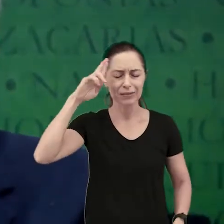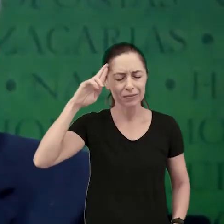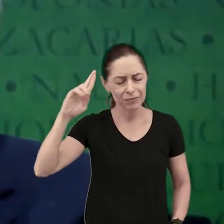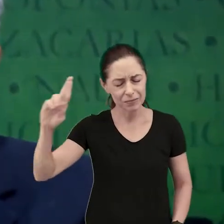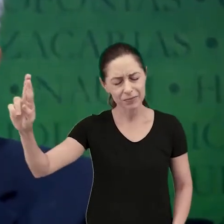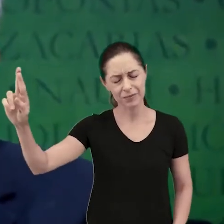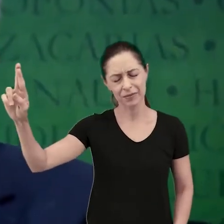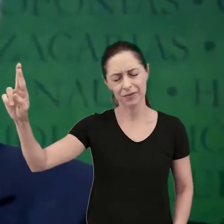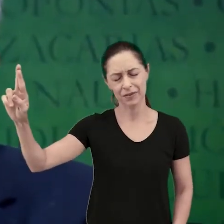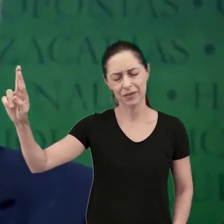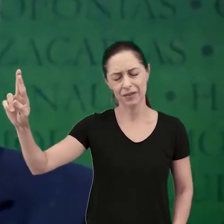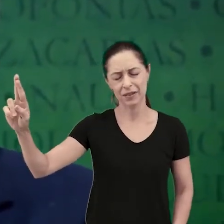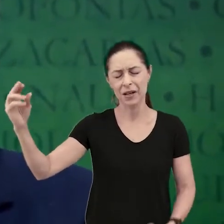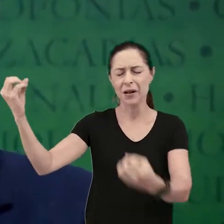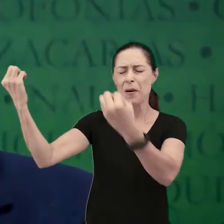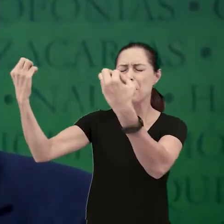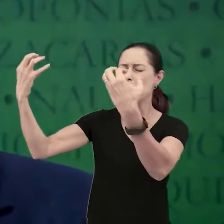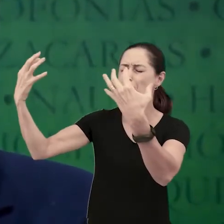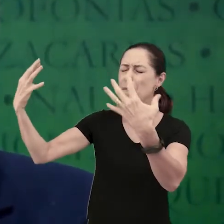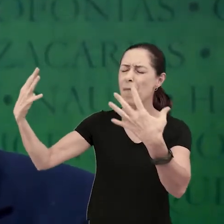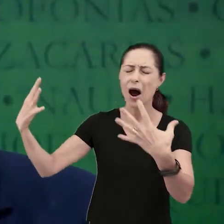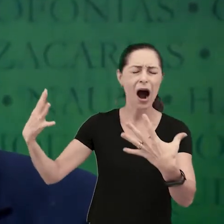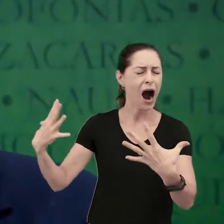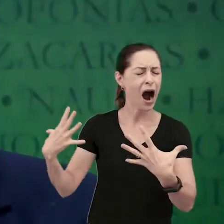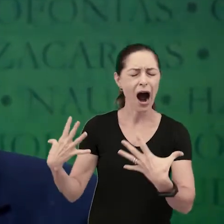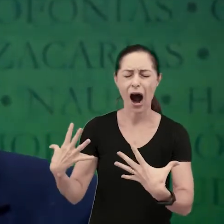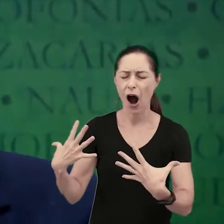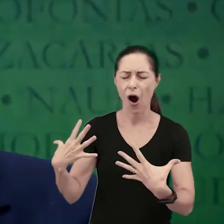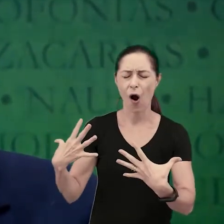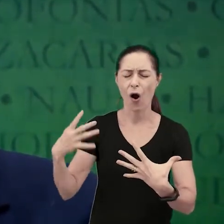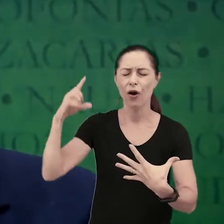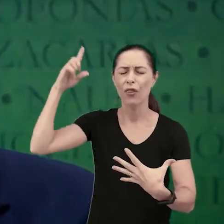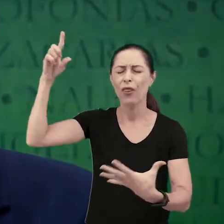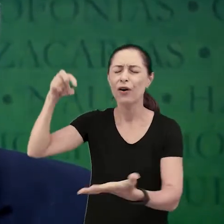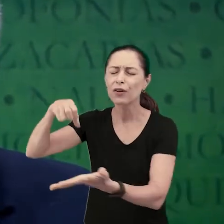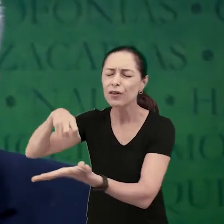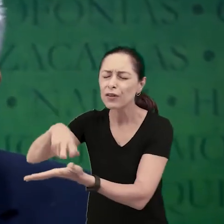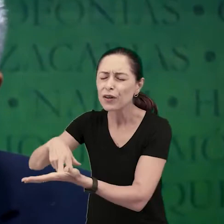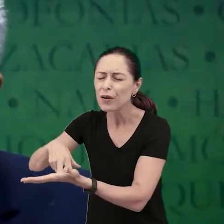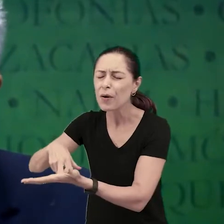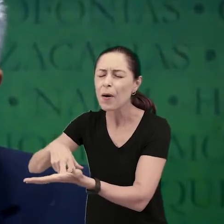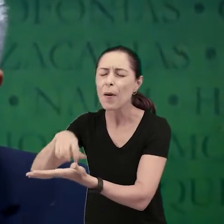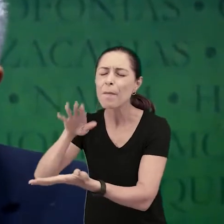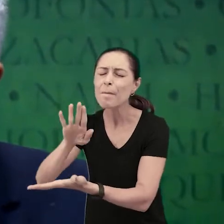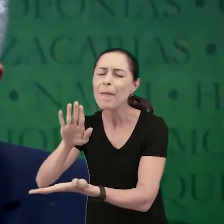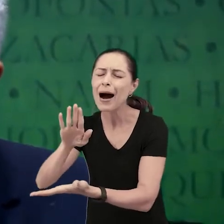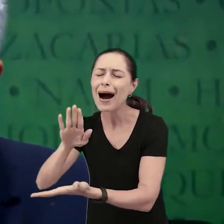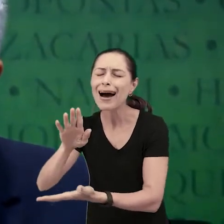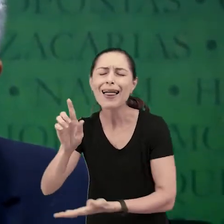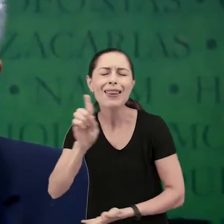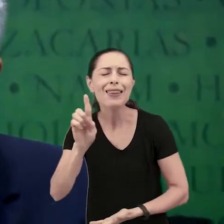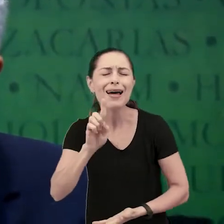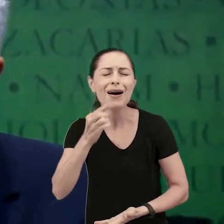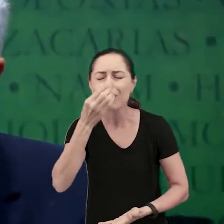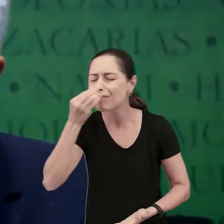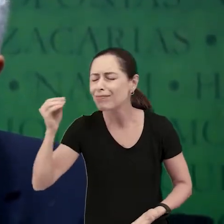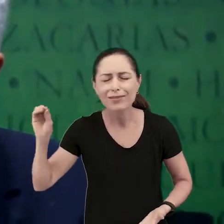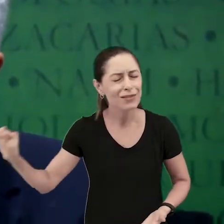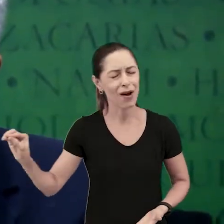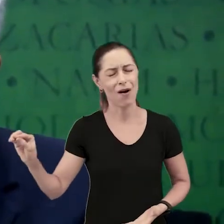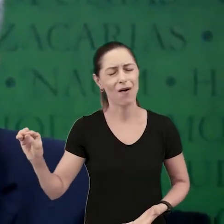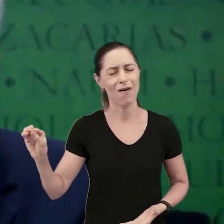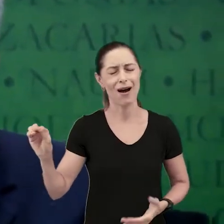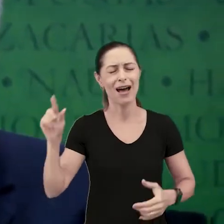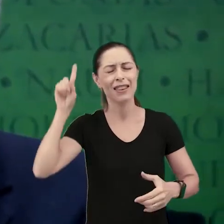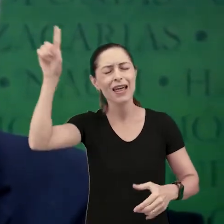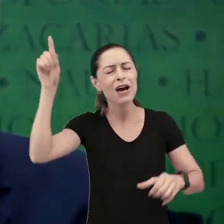Dá-nos a bênção de compreender que Tu és o Deus que nos disciplina, mas não nos abandona, nos restaura, nos